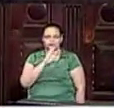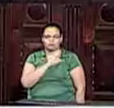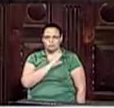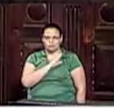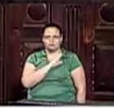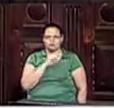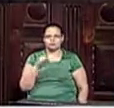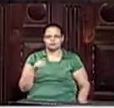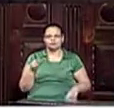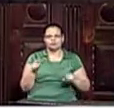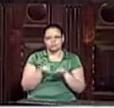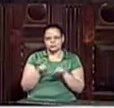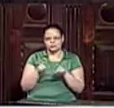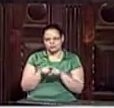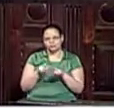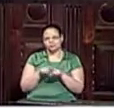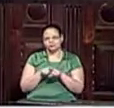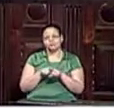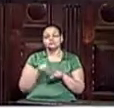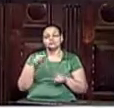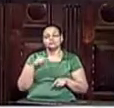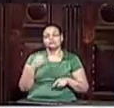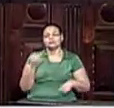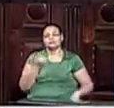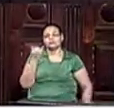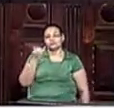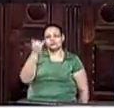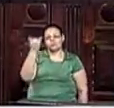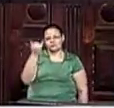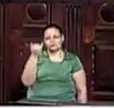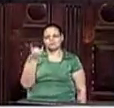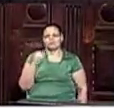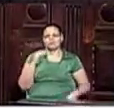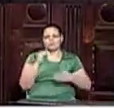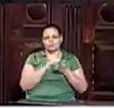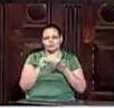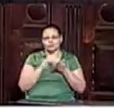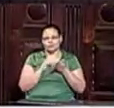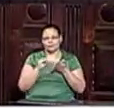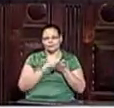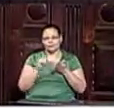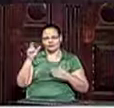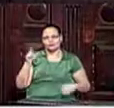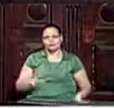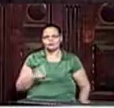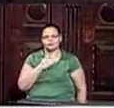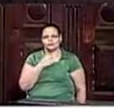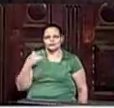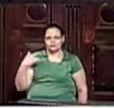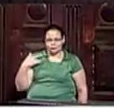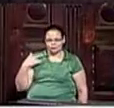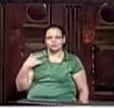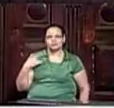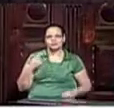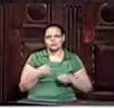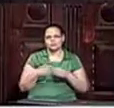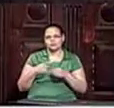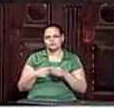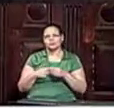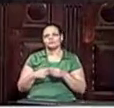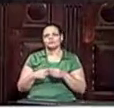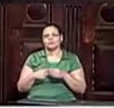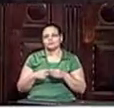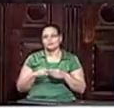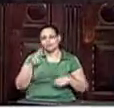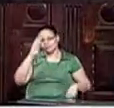está inserido, é muito importante que os secretários de saúde desses municípios,